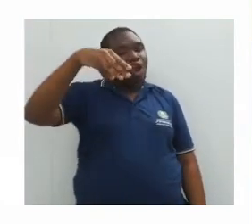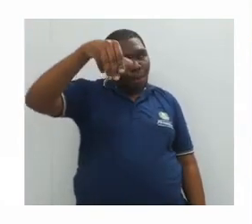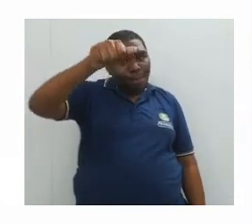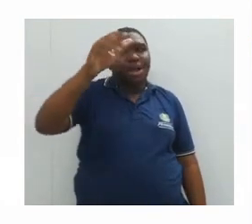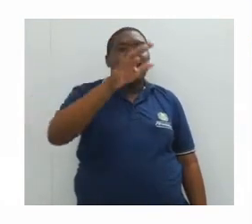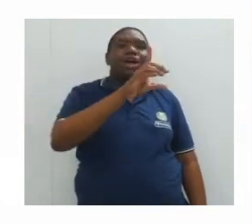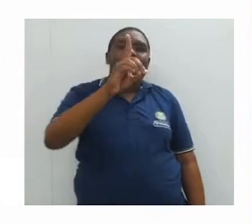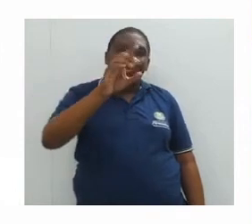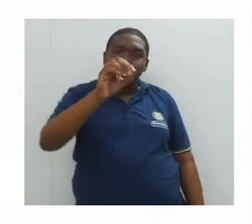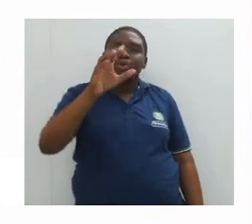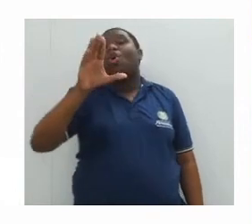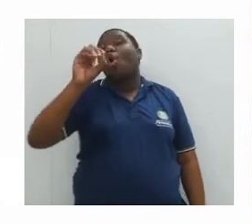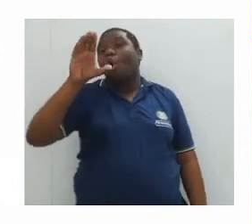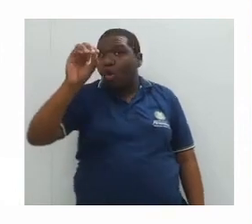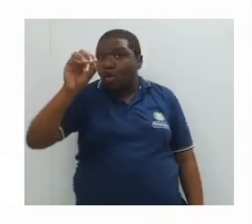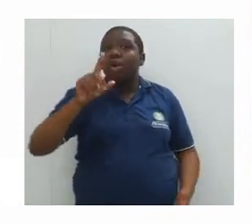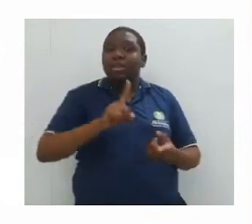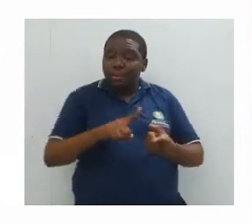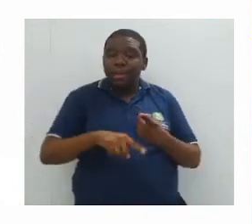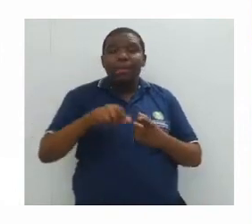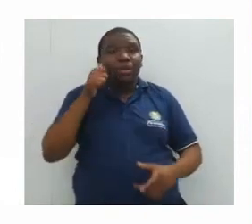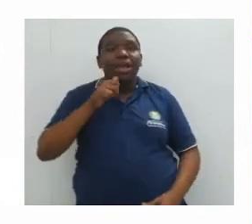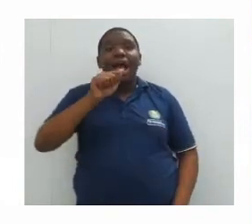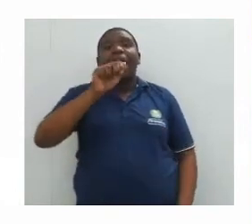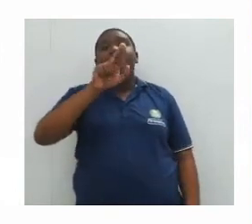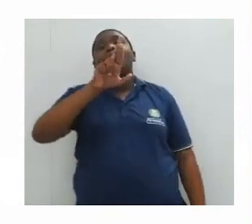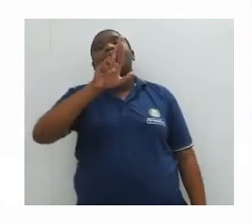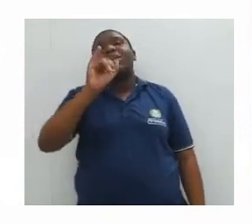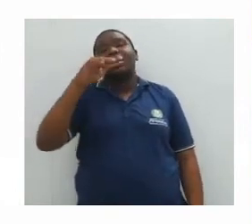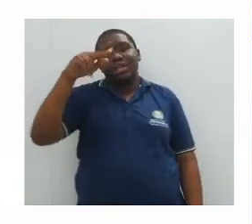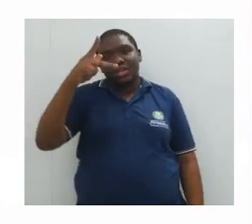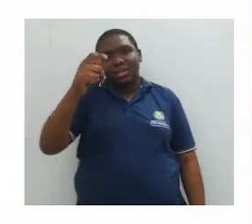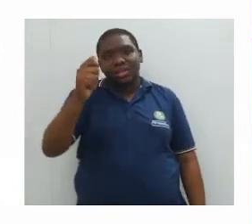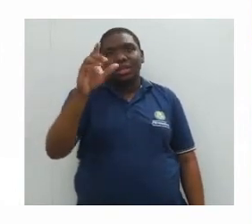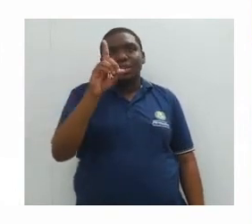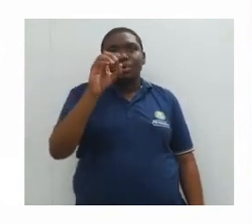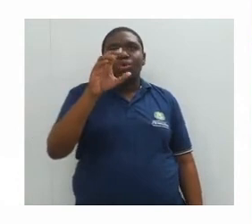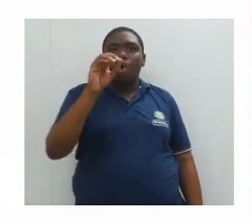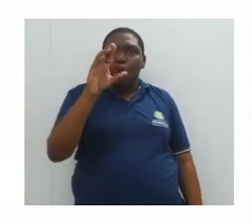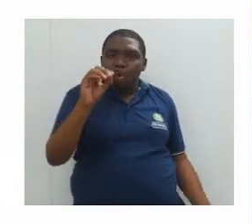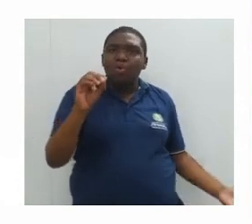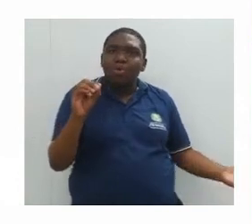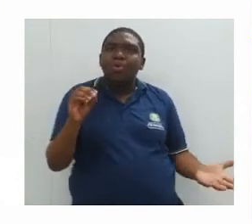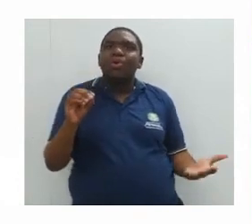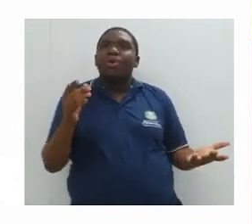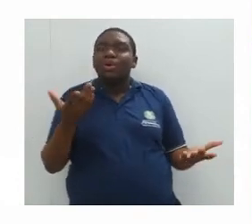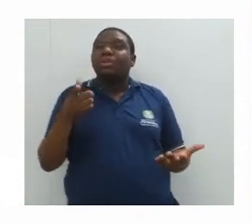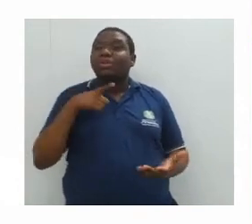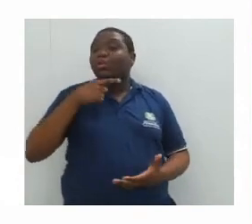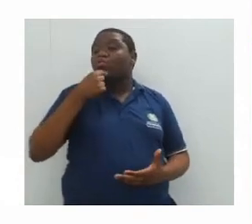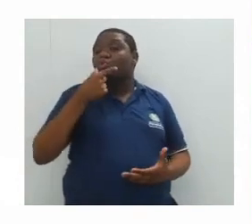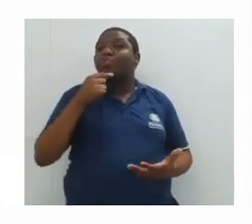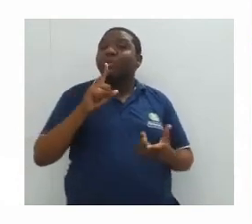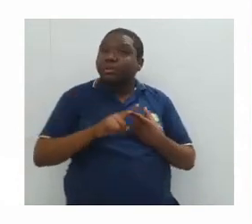né? A gente tem Aurinha do Coco, e aí agora a gente tem as netas dela, né? Mas um dos grandes